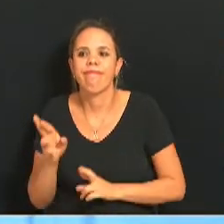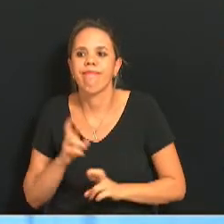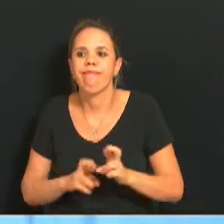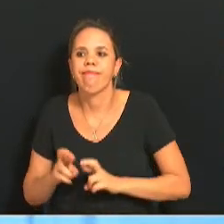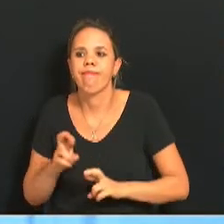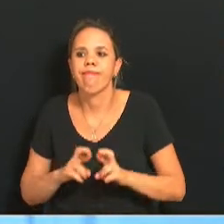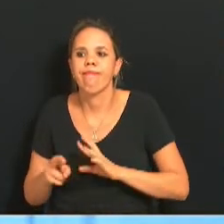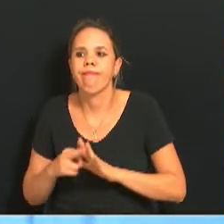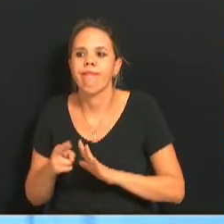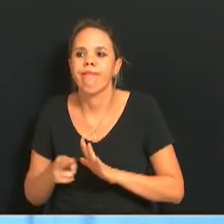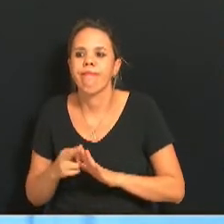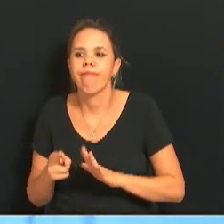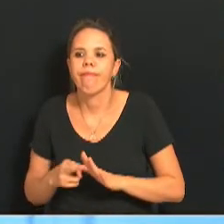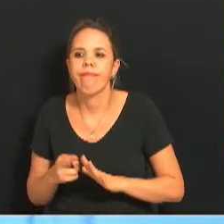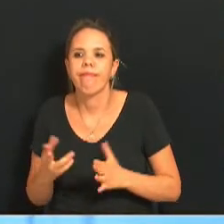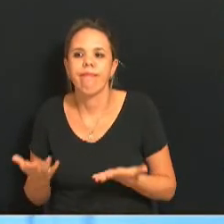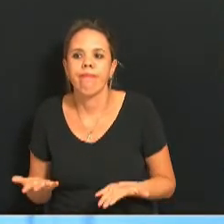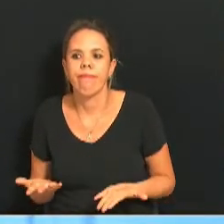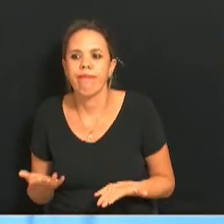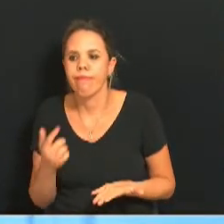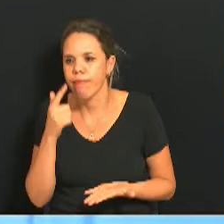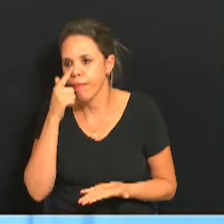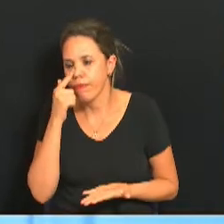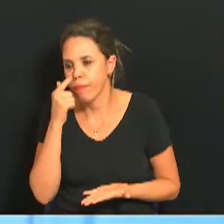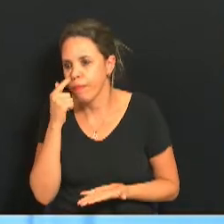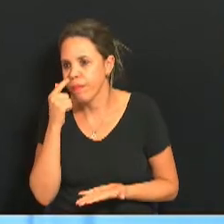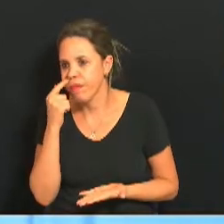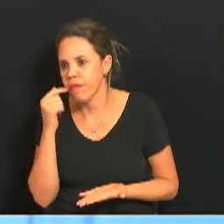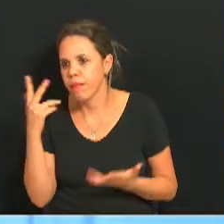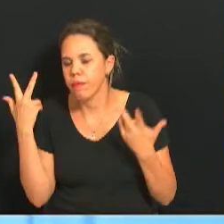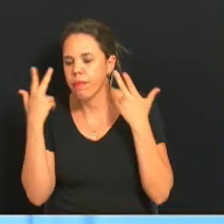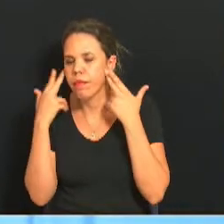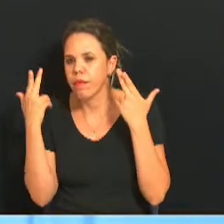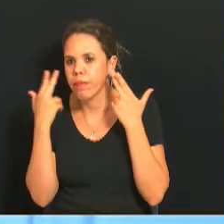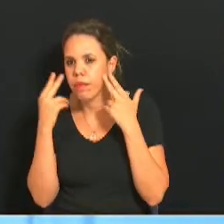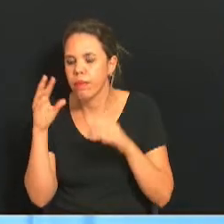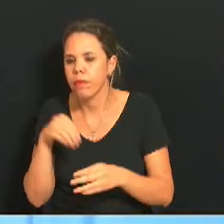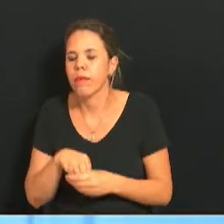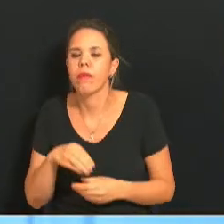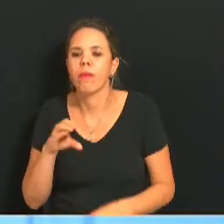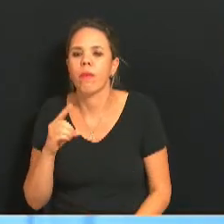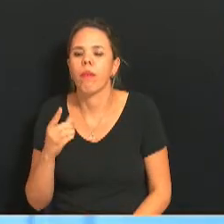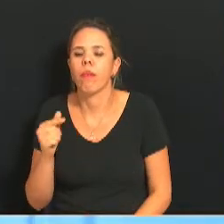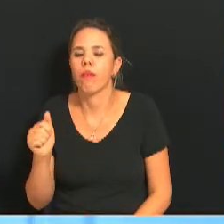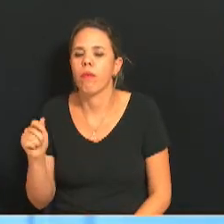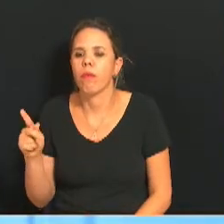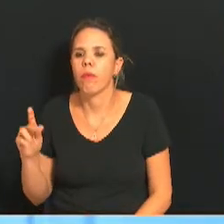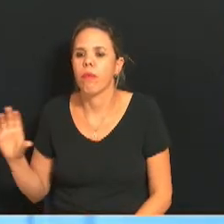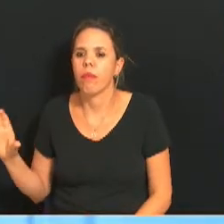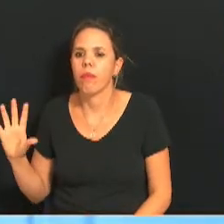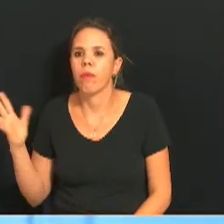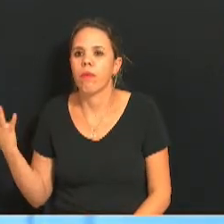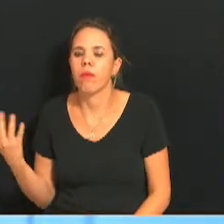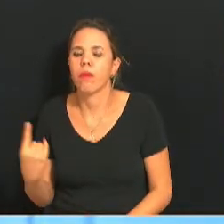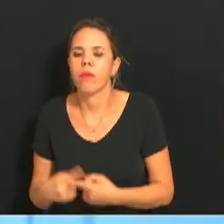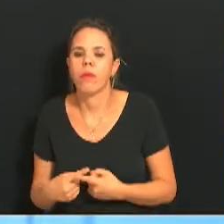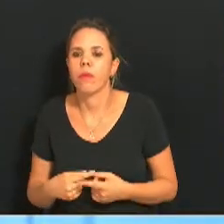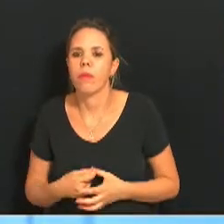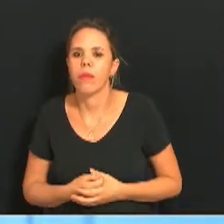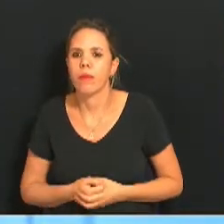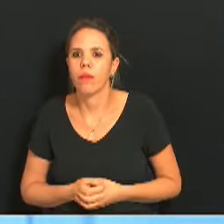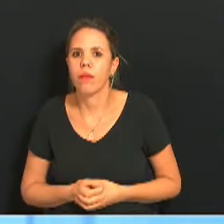das relações de tombamento e já bastante pó inteiro dentro do gol de Pato porque já coloquei